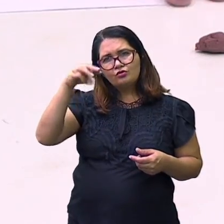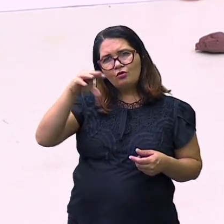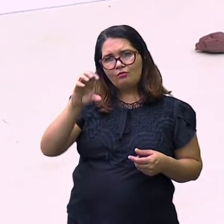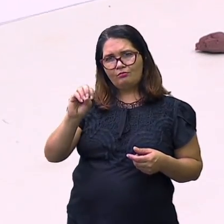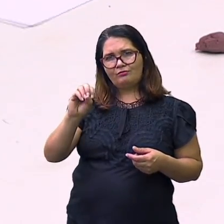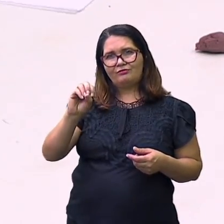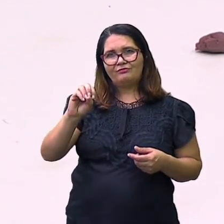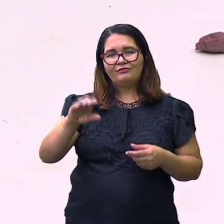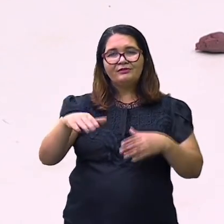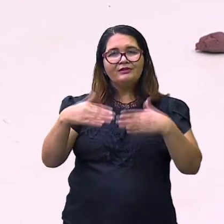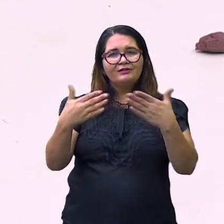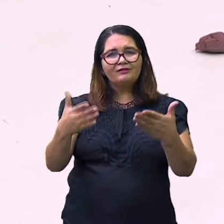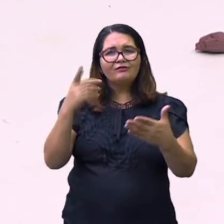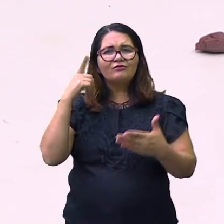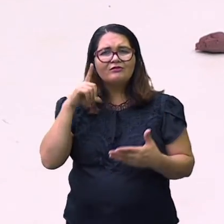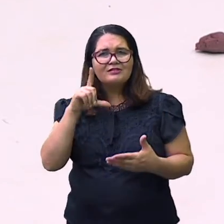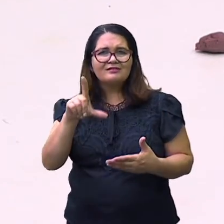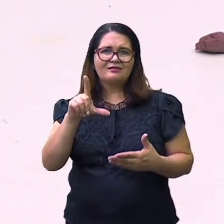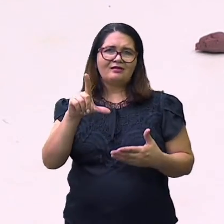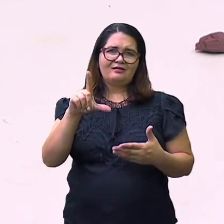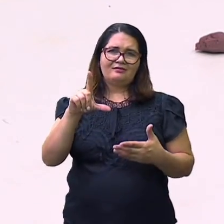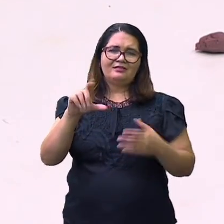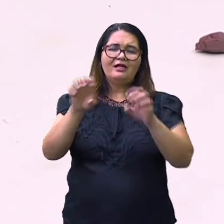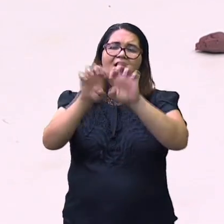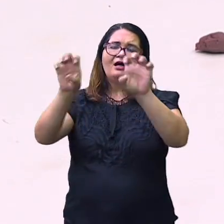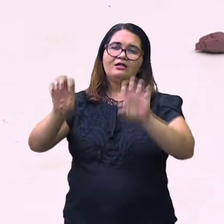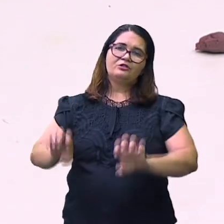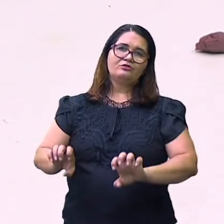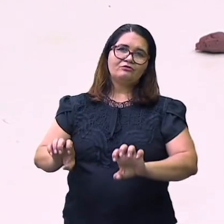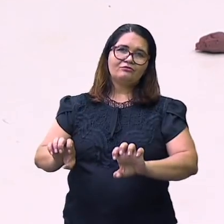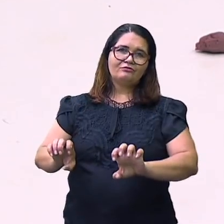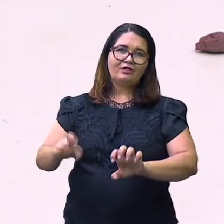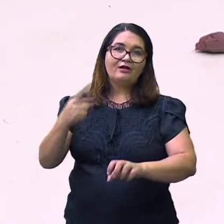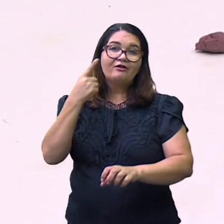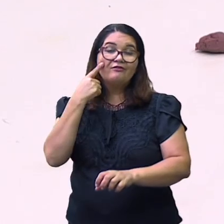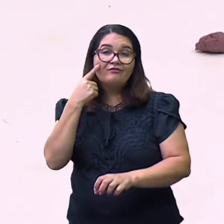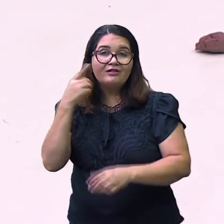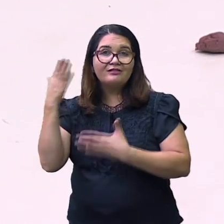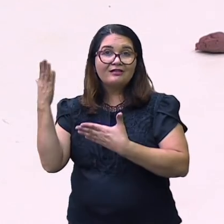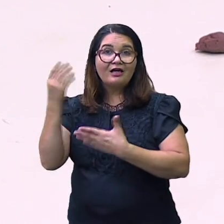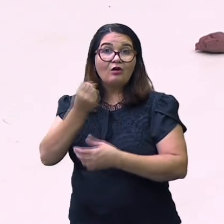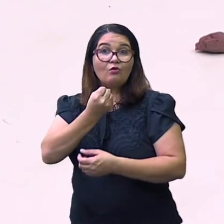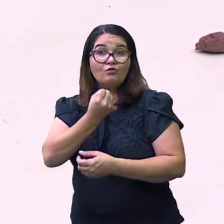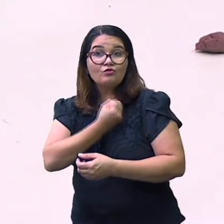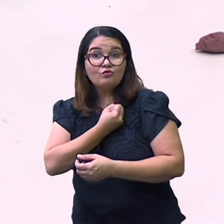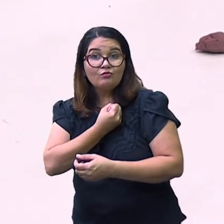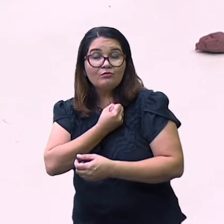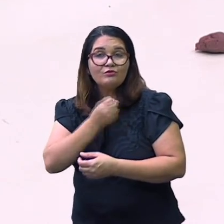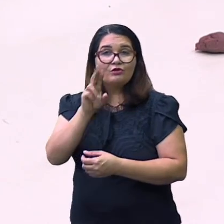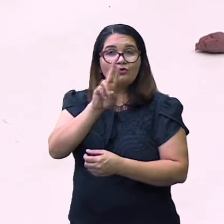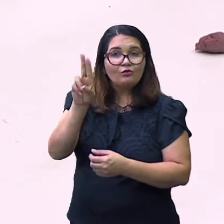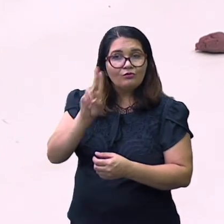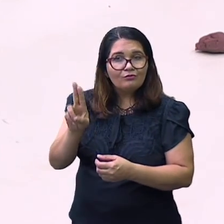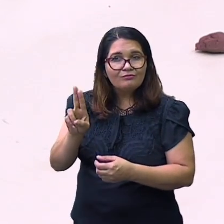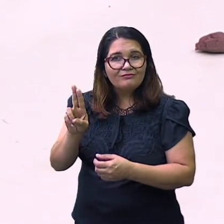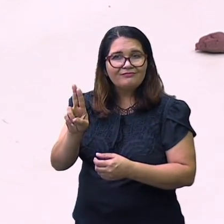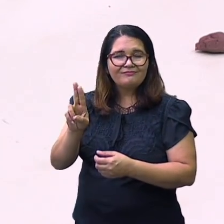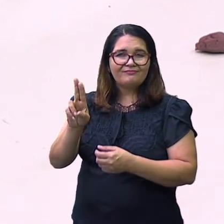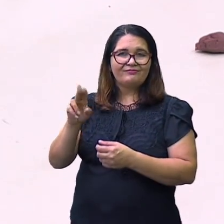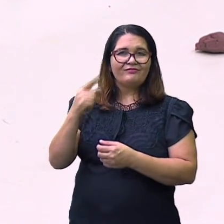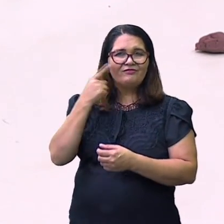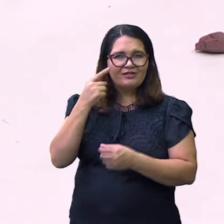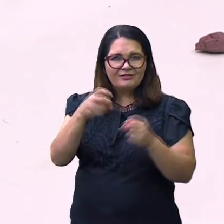Então, você consegue fazer toda a modelagem da estrutura e coloca as bandeirinhas.